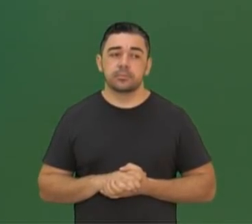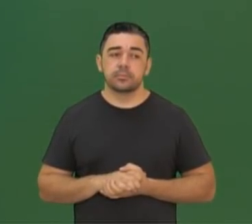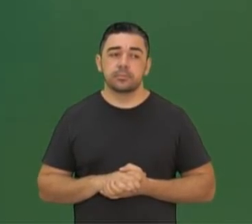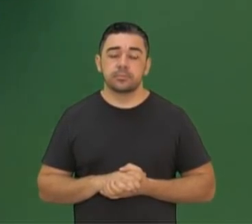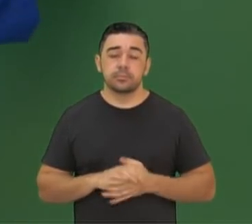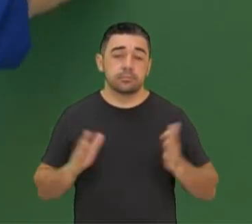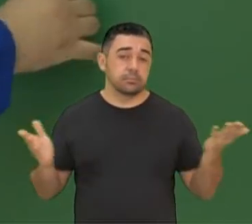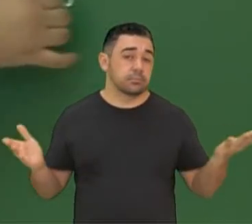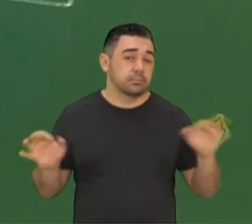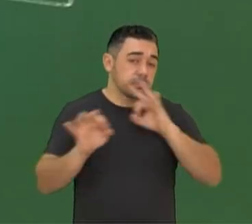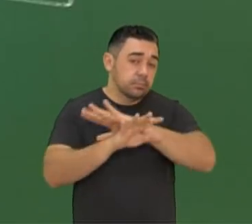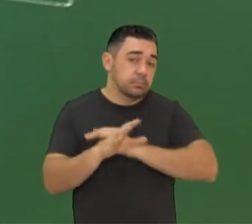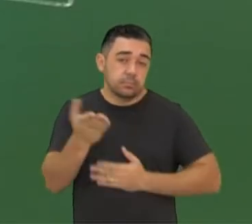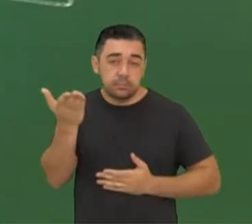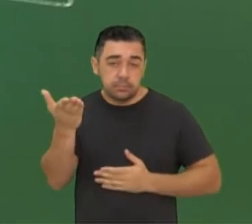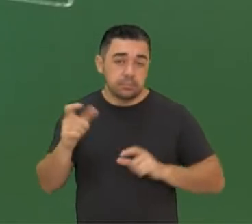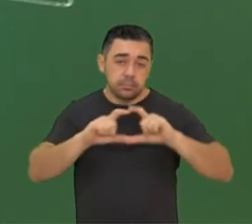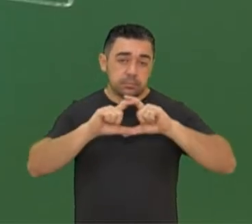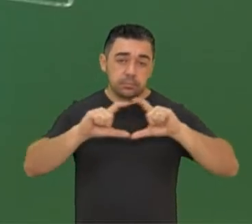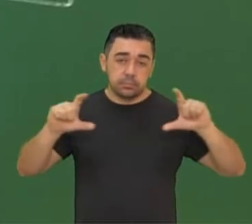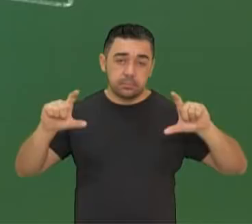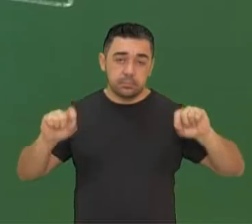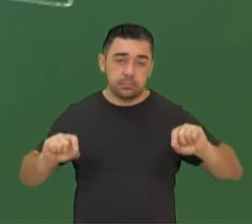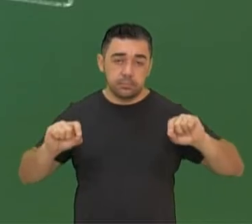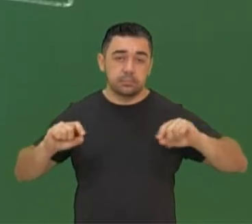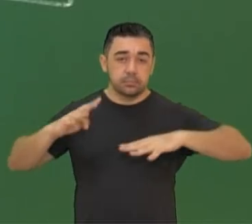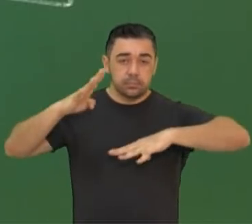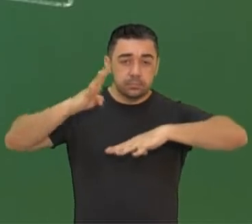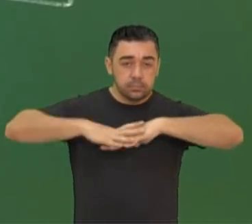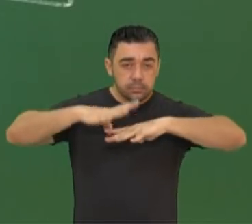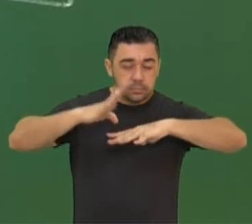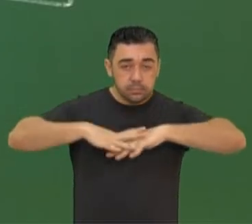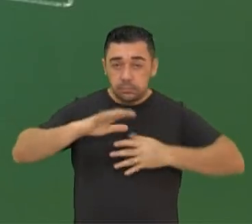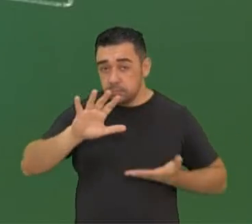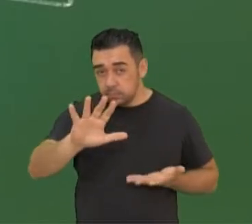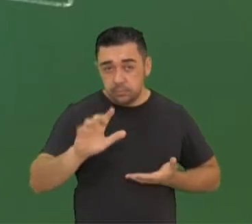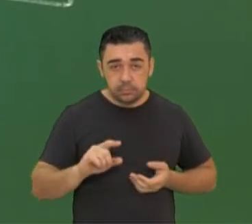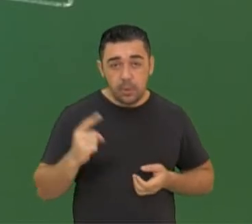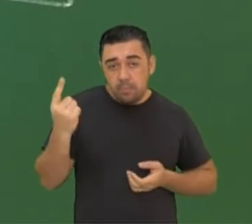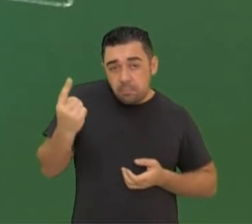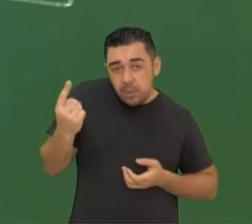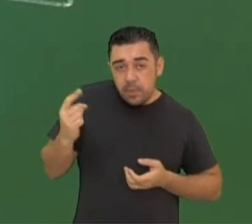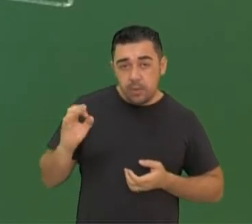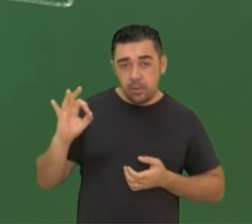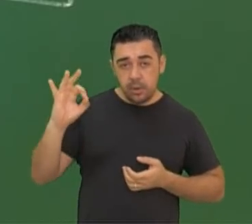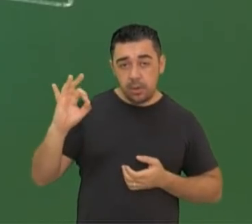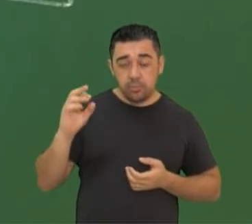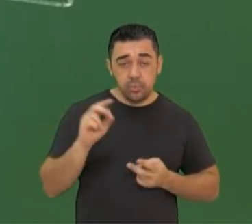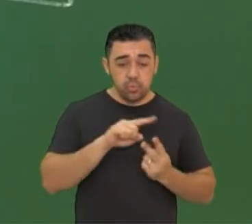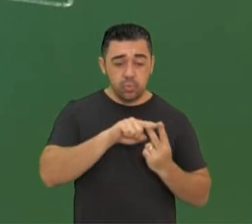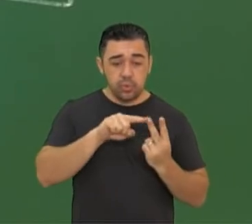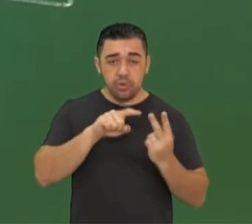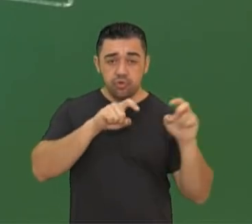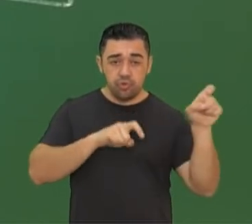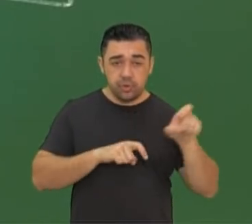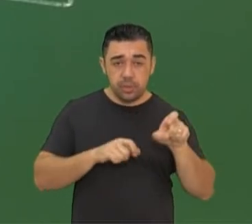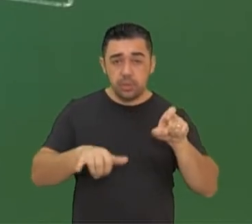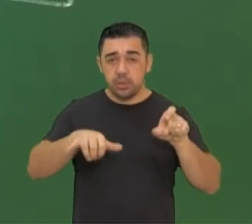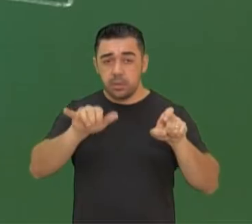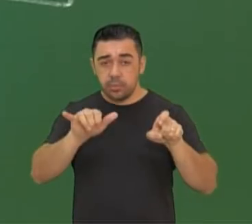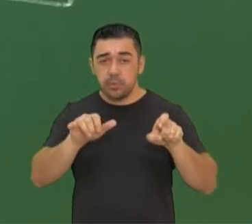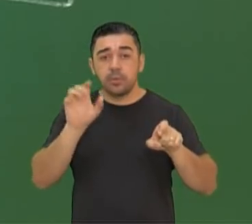Tá aqui a minha sentença matemática, a minha igualdade, a minha equação do primeiro grau com duas incógnitas, que representa essa